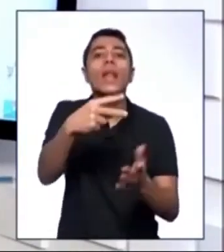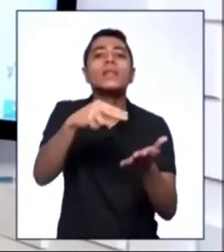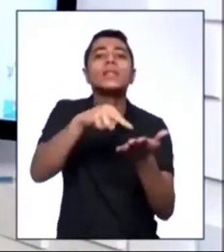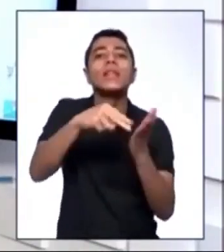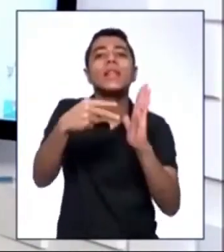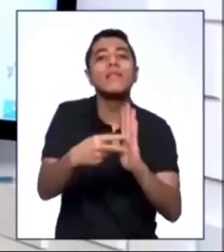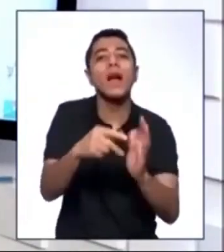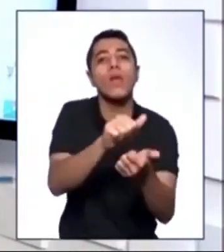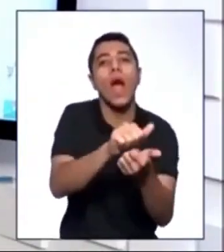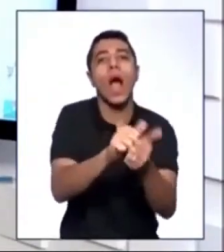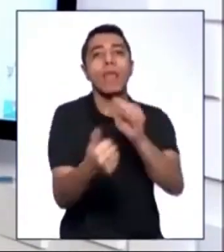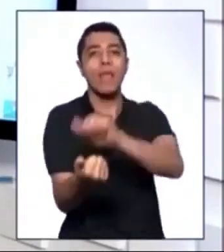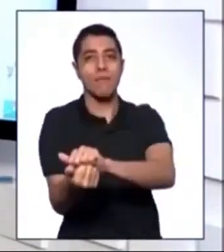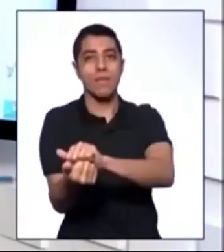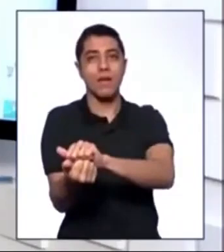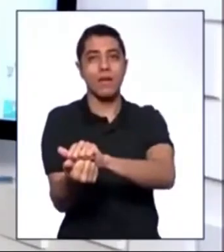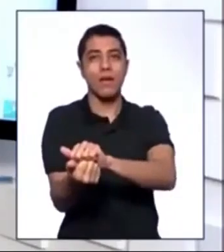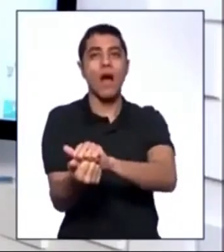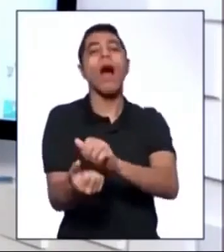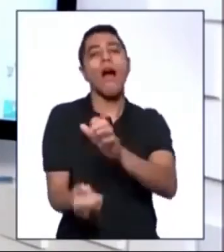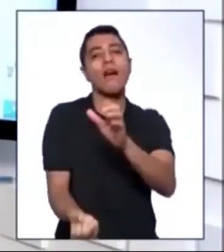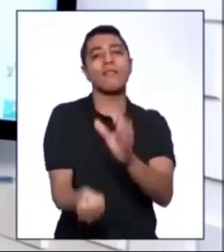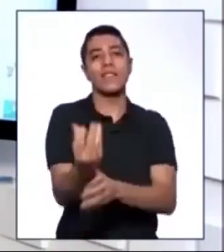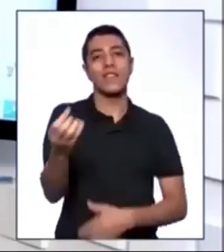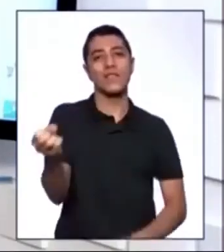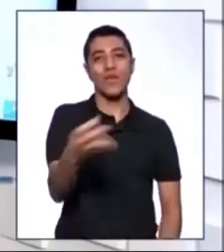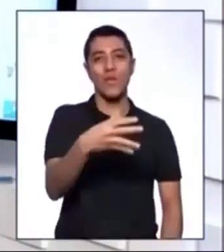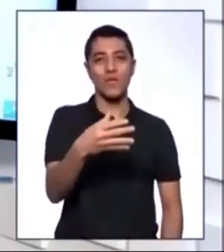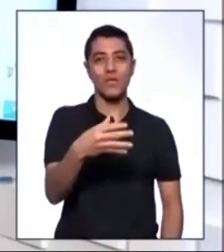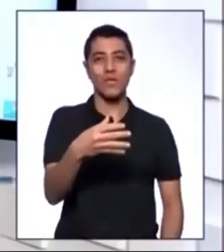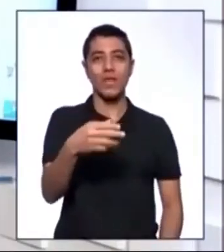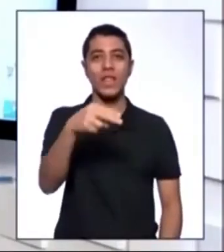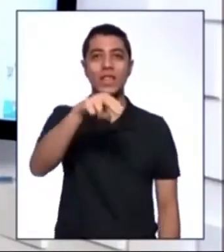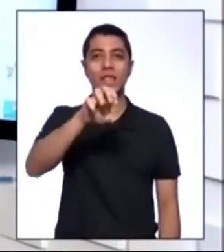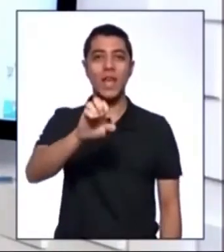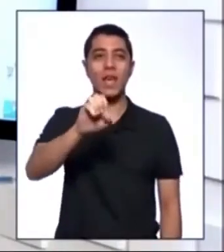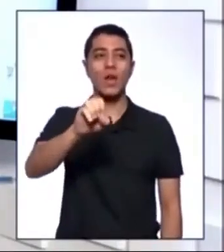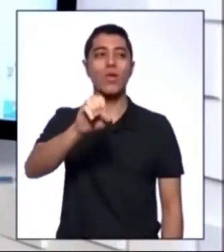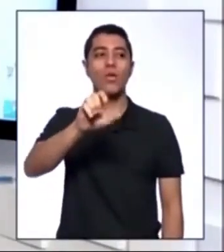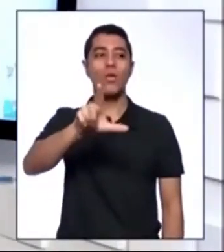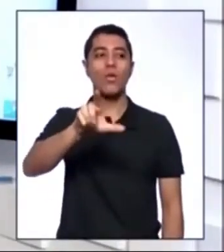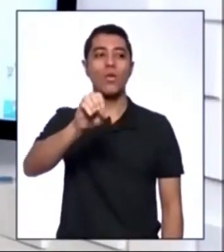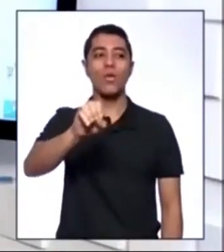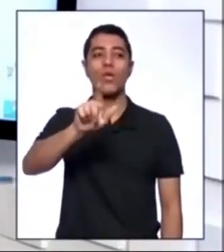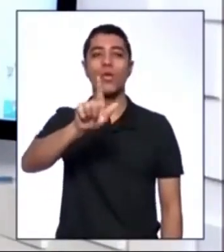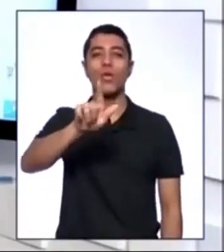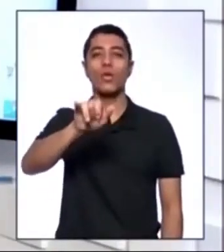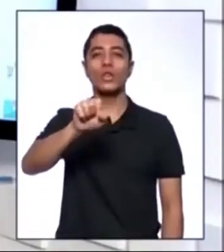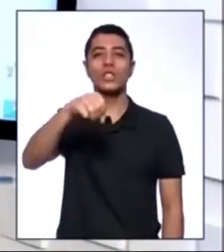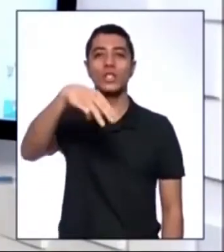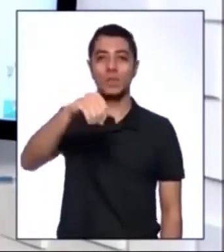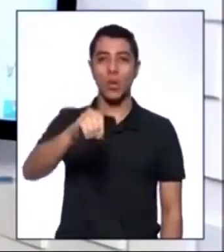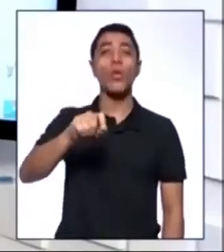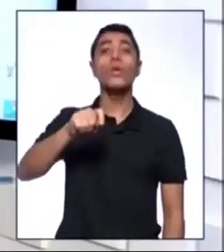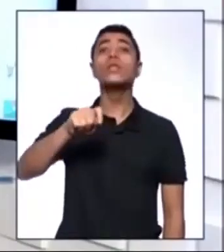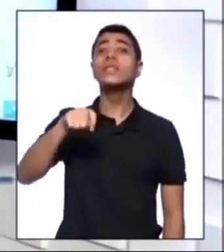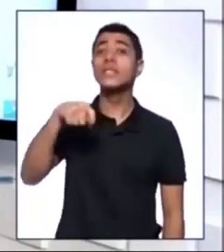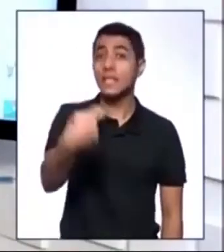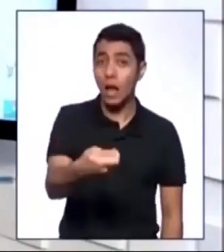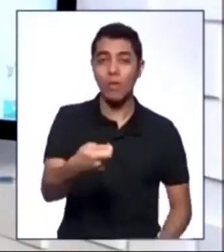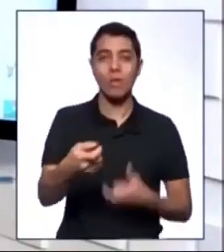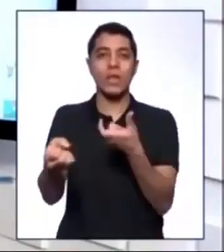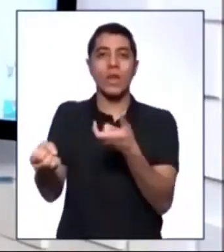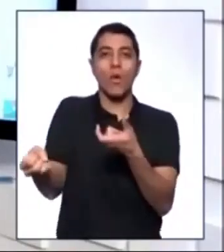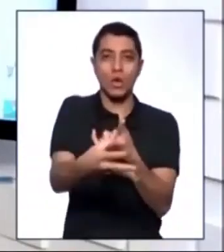palavras elas vão ganhando novos sentidos e que essas palavras elas começam a ser usadas de uma forma informal e depois elas podem